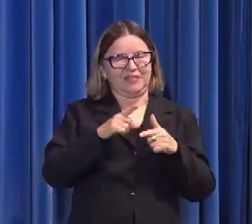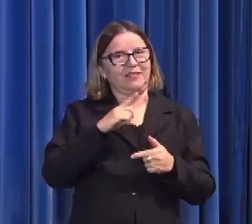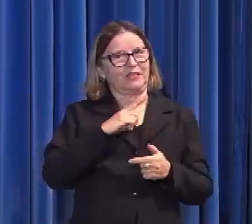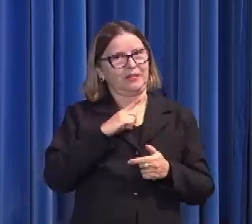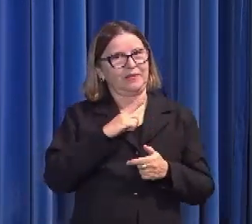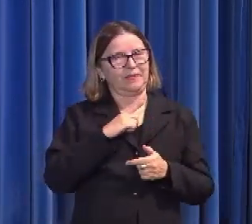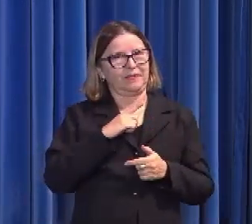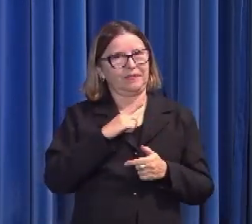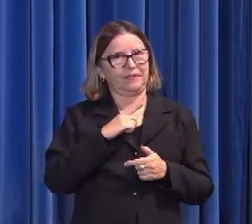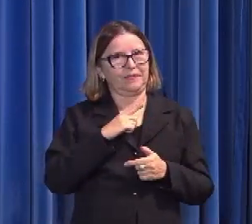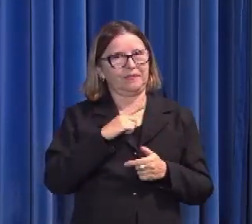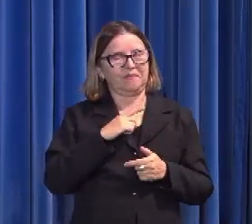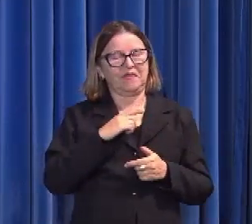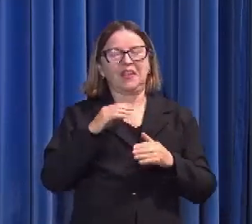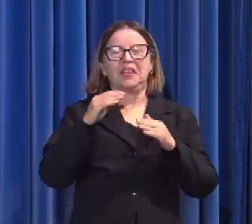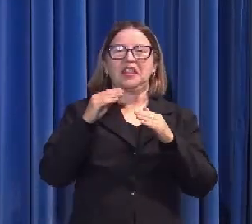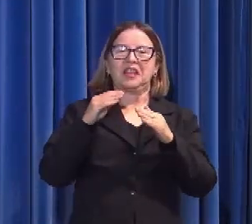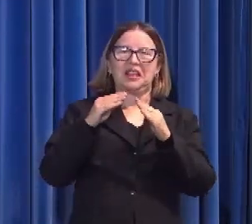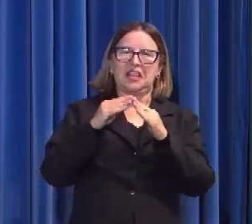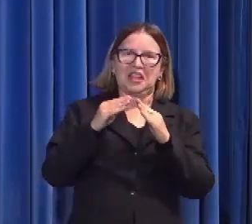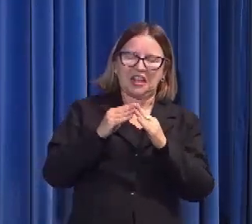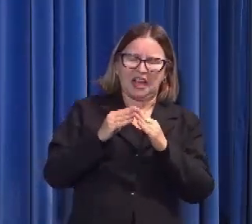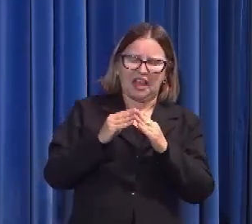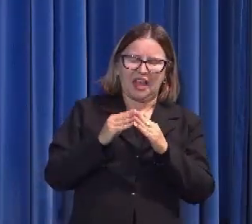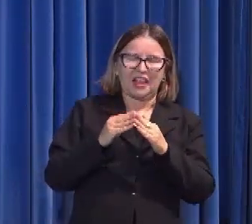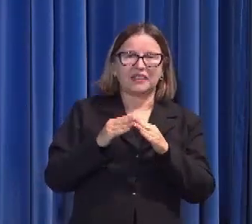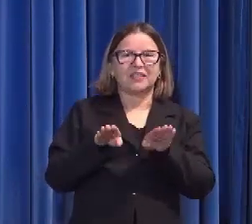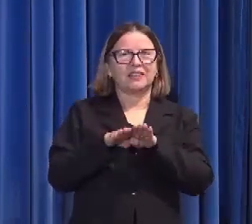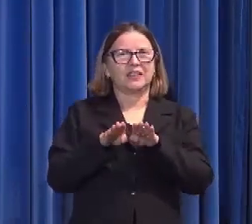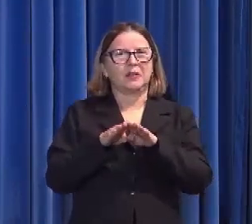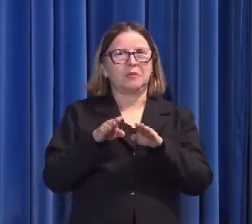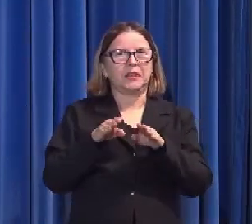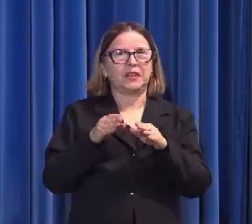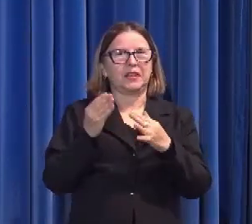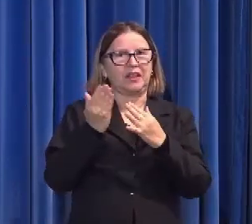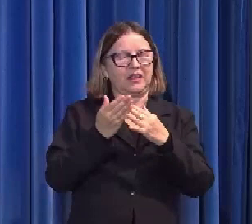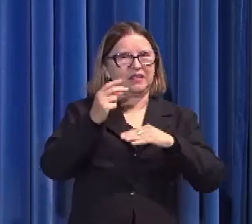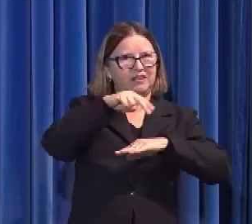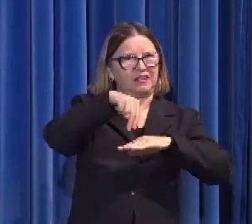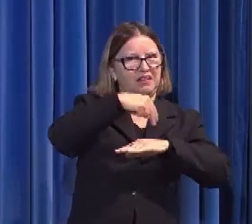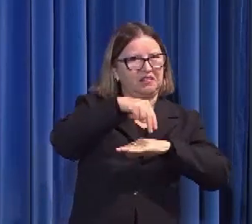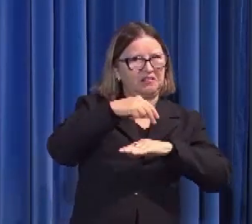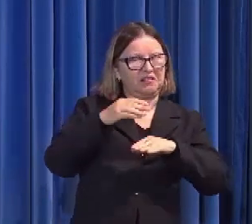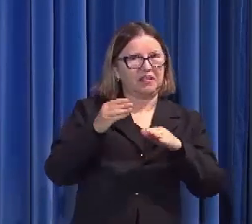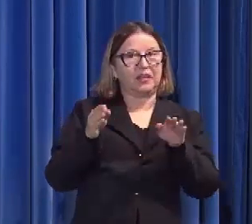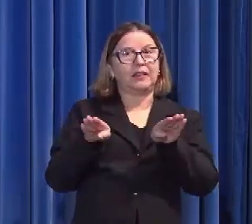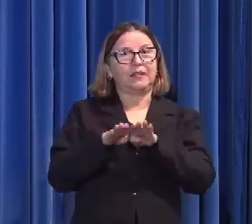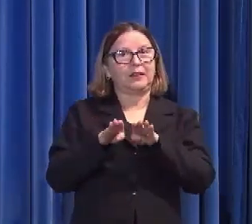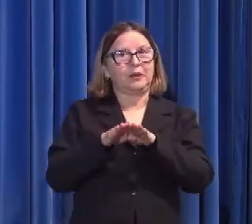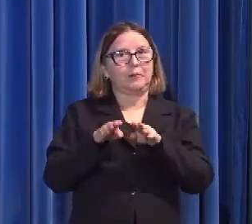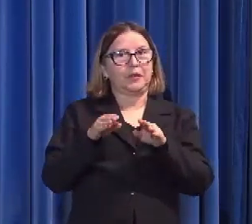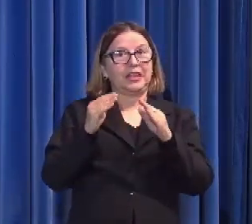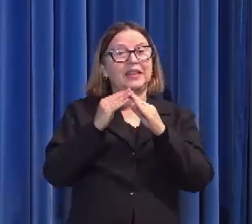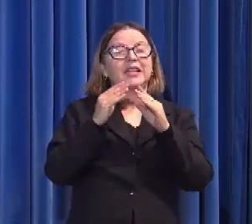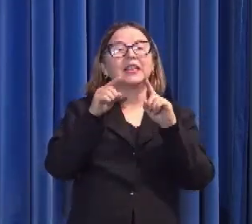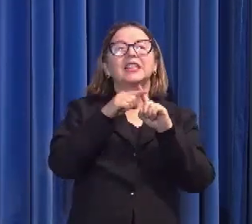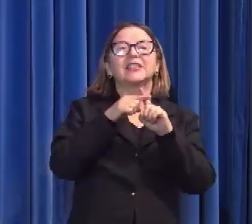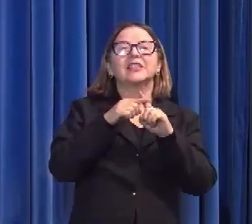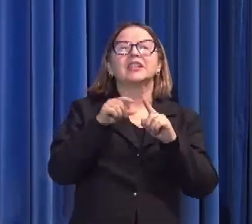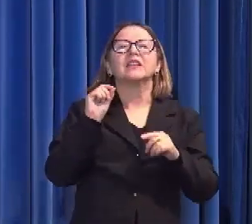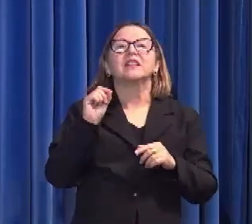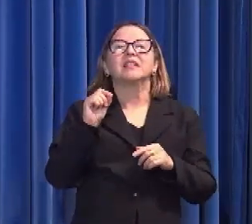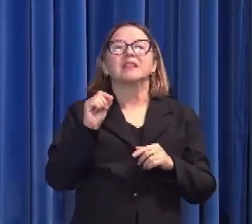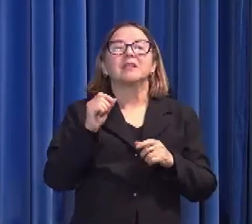existe tanto na casa como nas Nações como na igreja e quem é o bosque quem